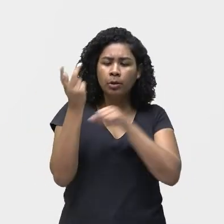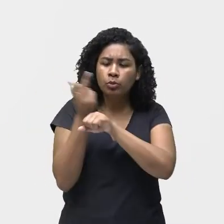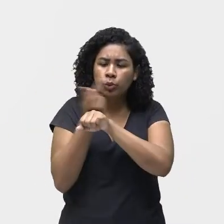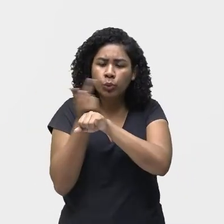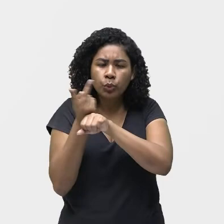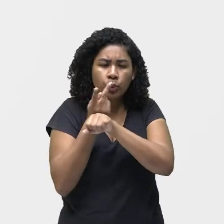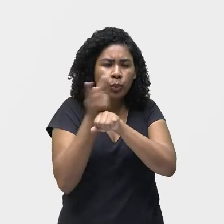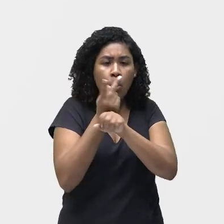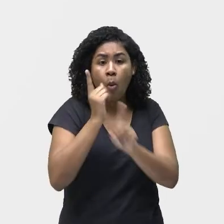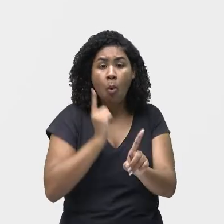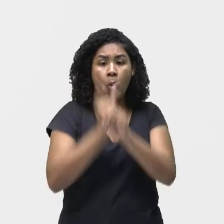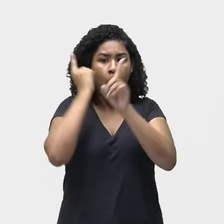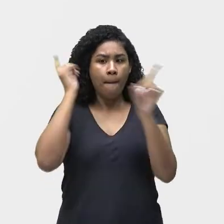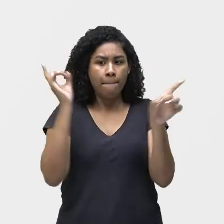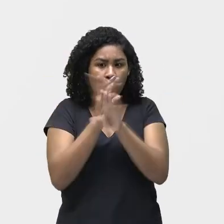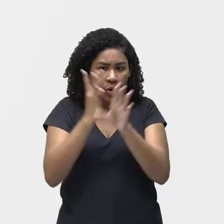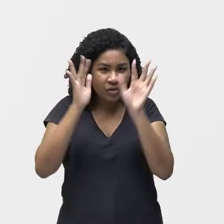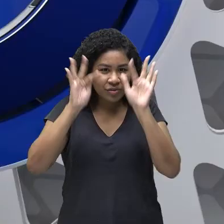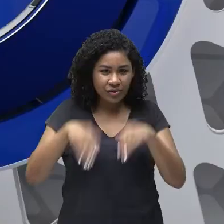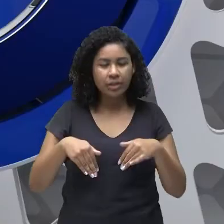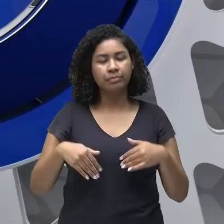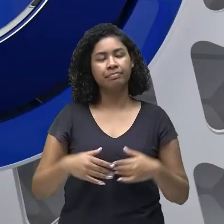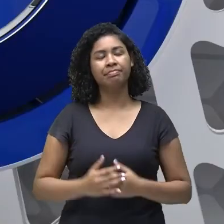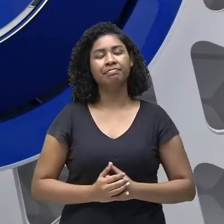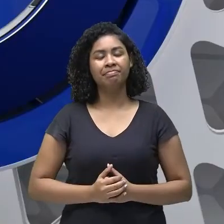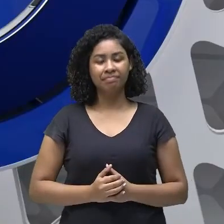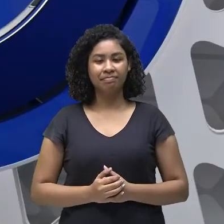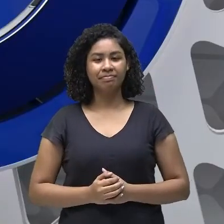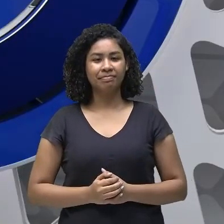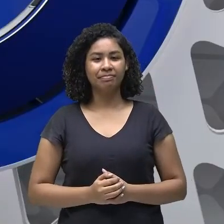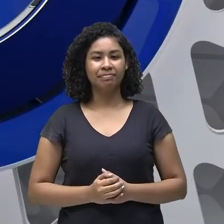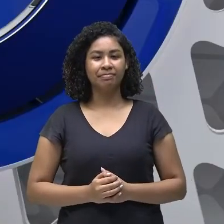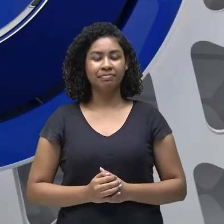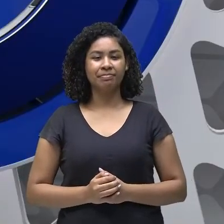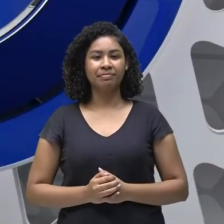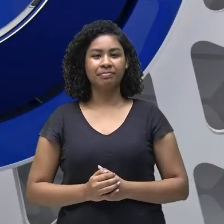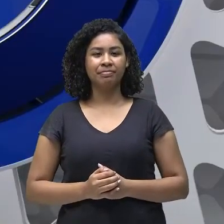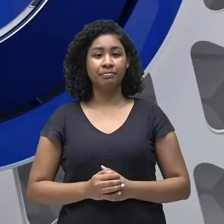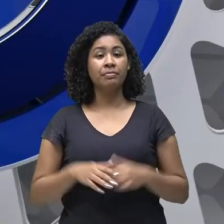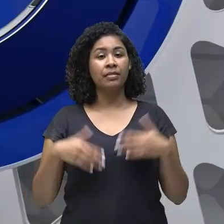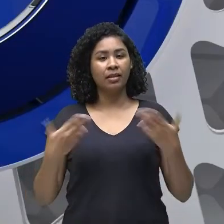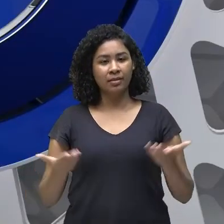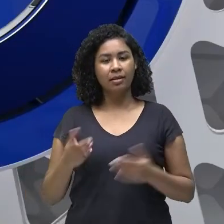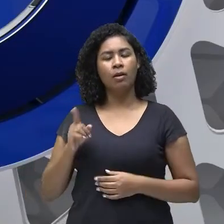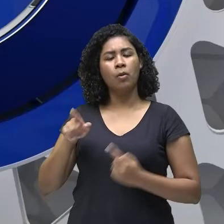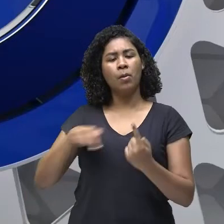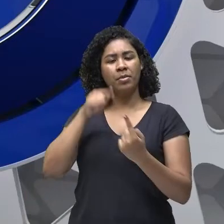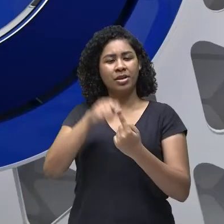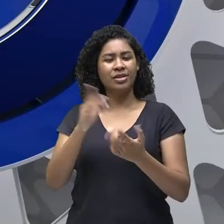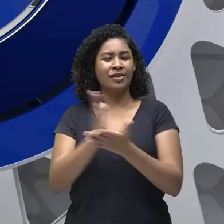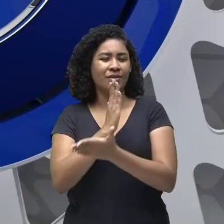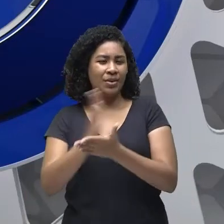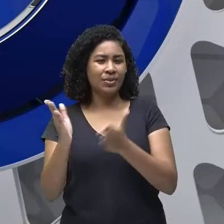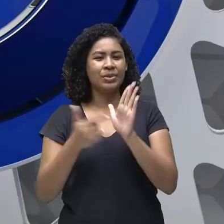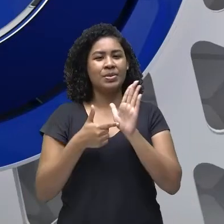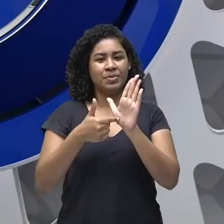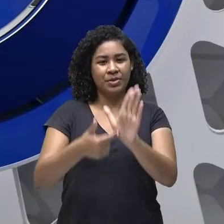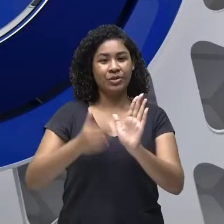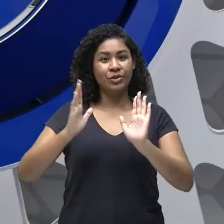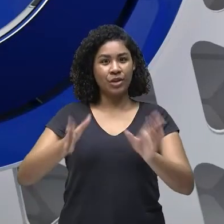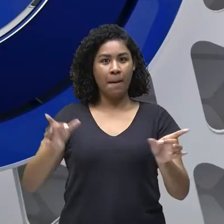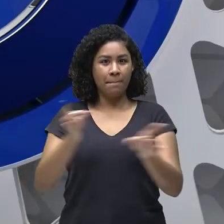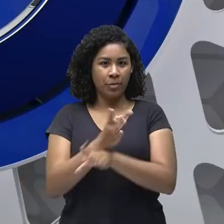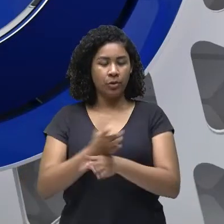texto, a leitura terminou, ok? Então aí nós vimos alguns objetivos de leitura e a gente